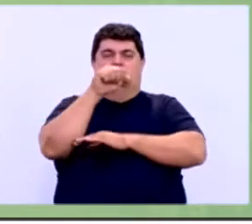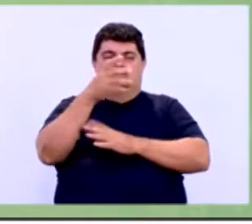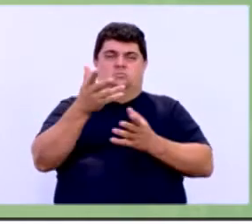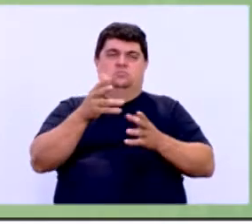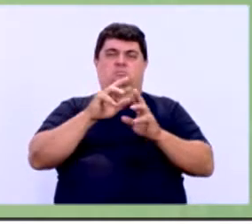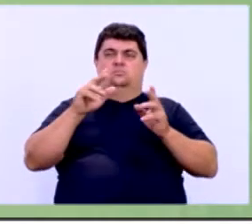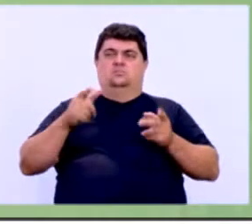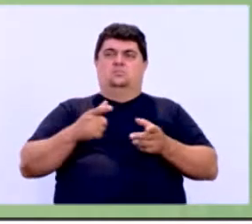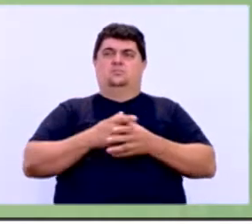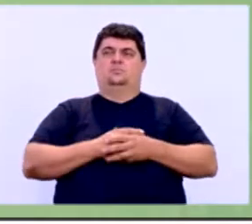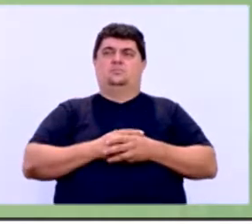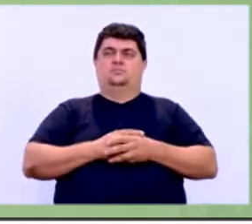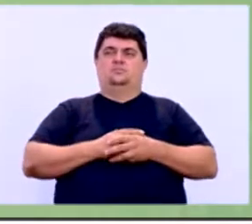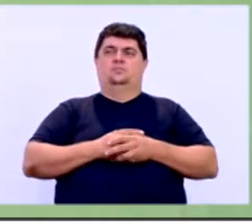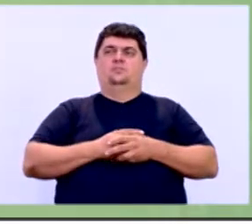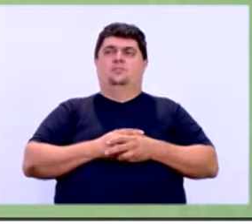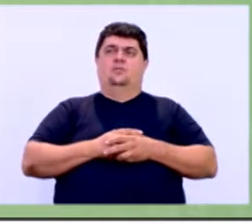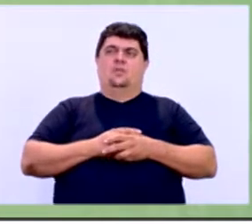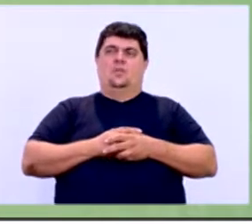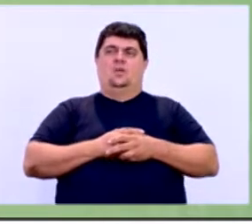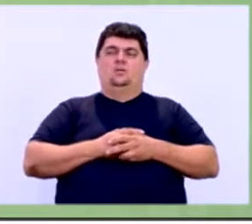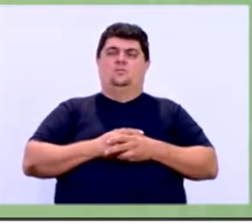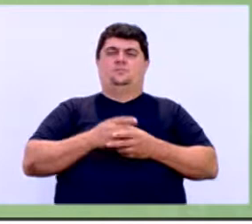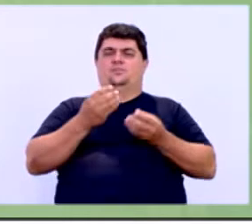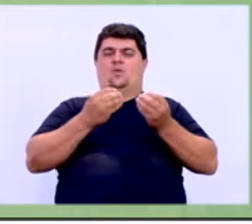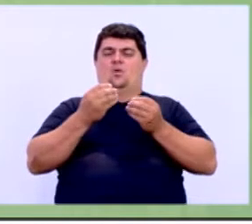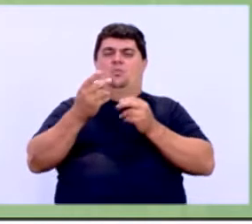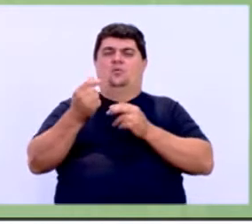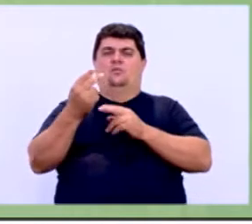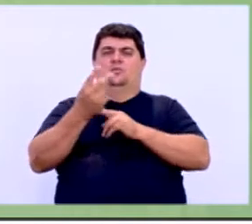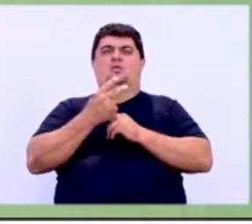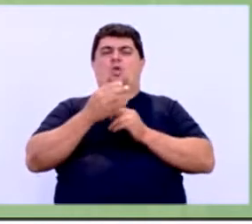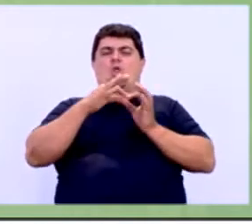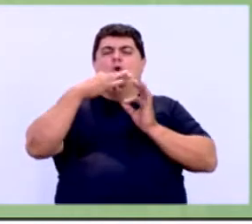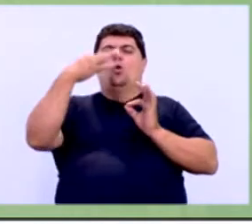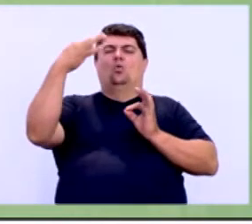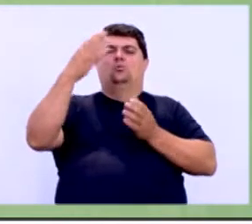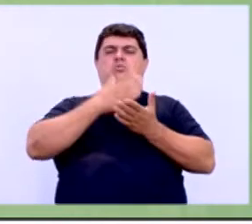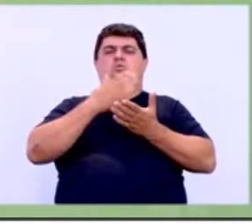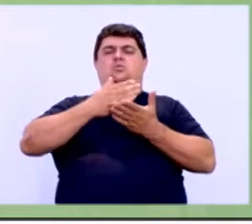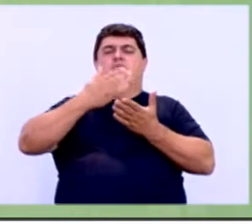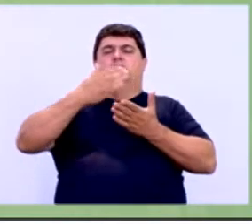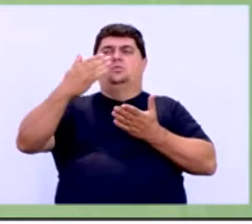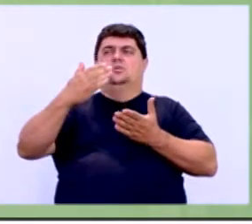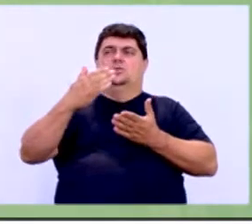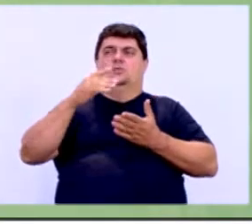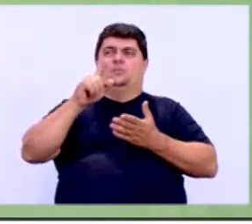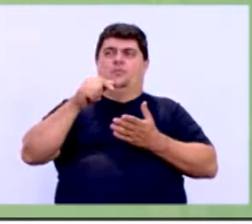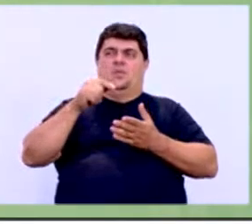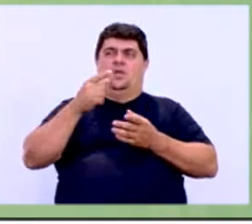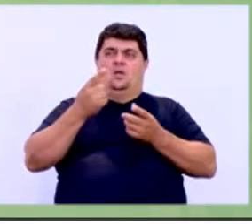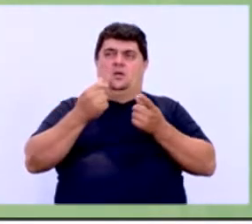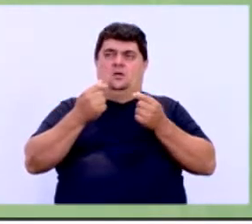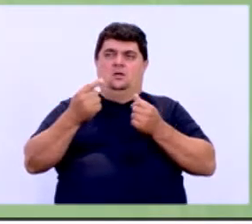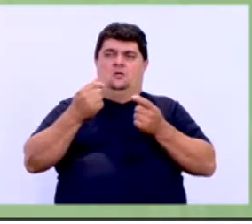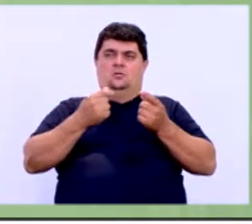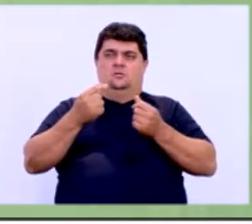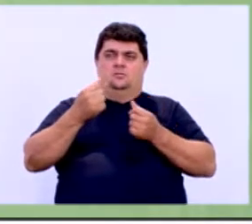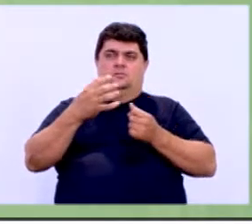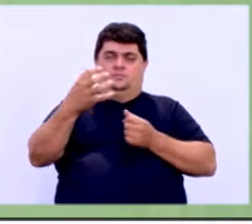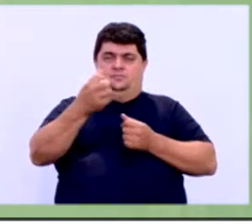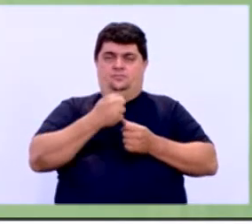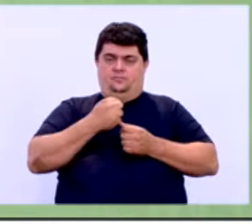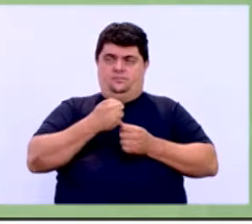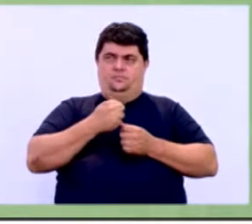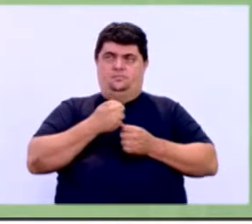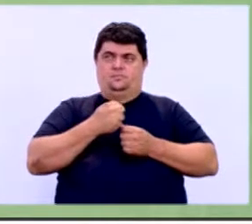Então vamos lá. O que são esse financiamento? O que é esse financiamento de longo prazo, né? É a captação de